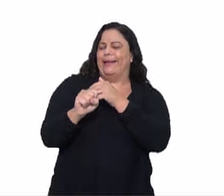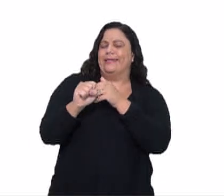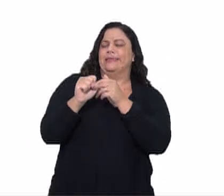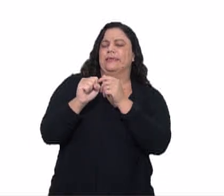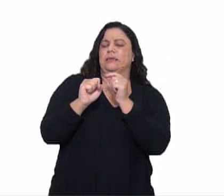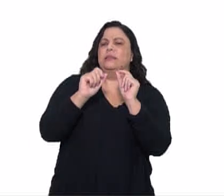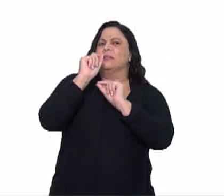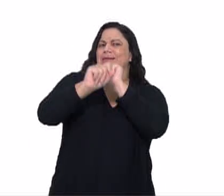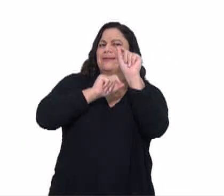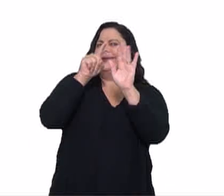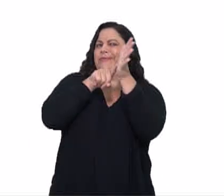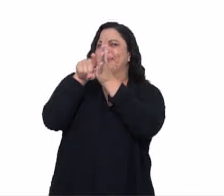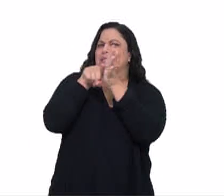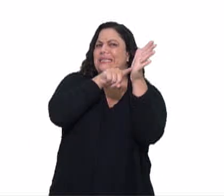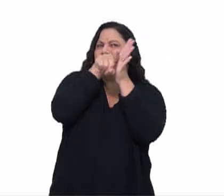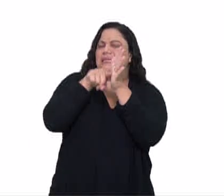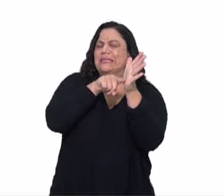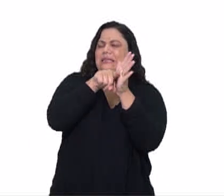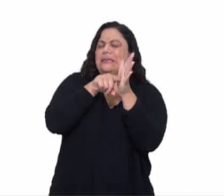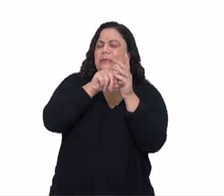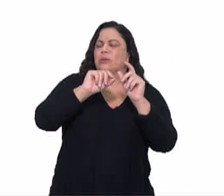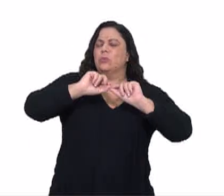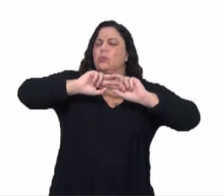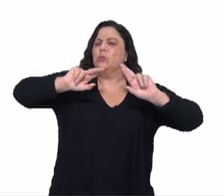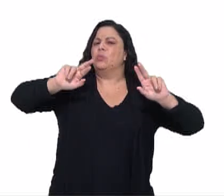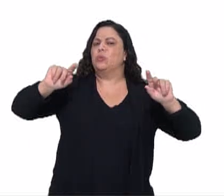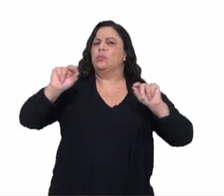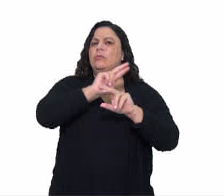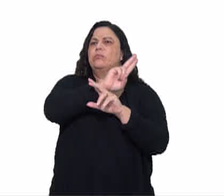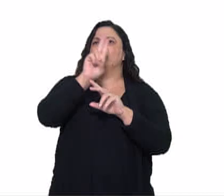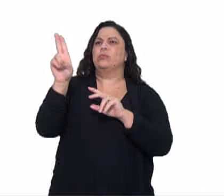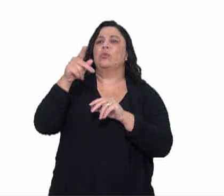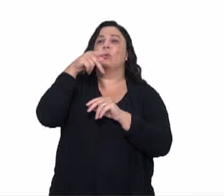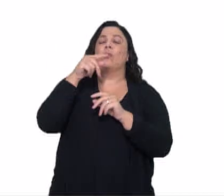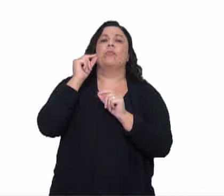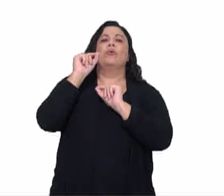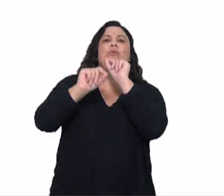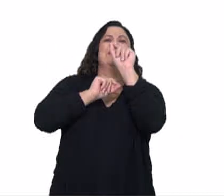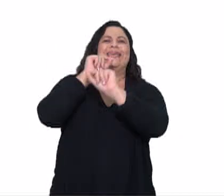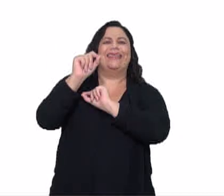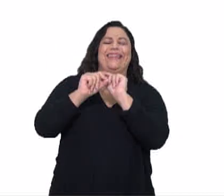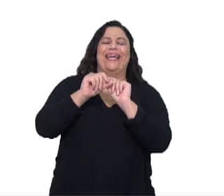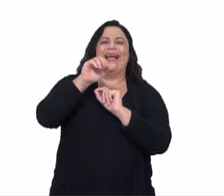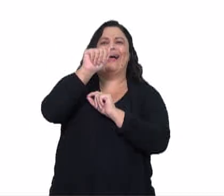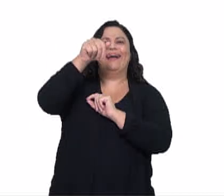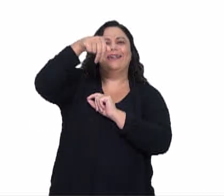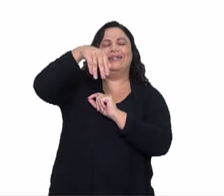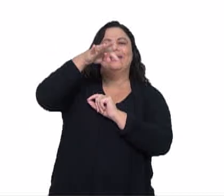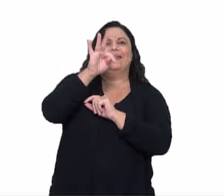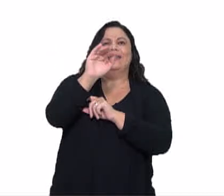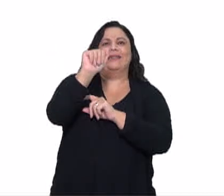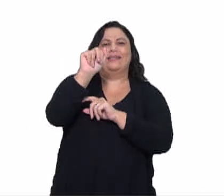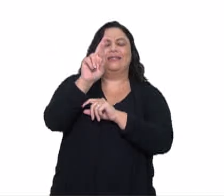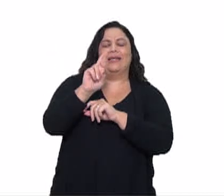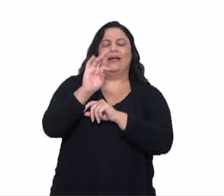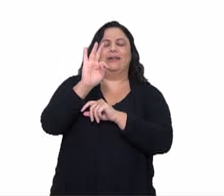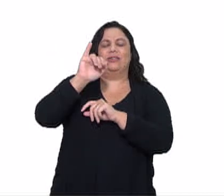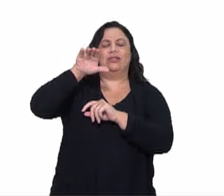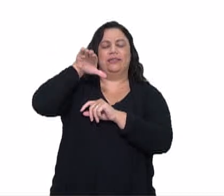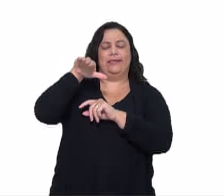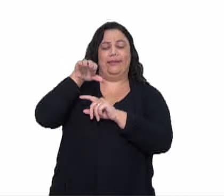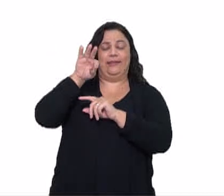satélites sobre que os pesquisadores chamam de o ponto fraco da Antártida Ocidental, mostra